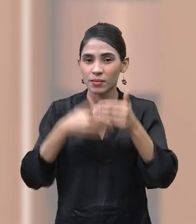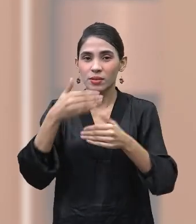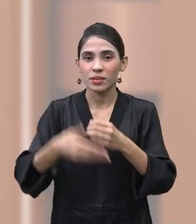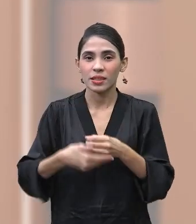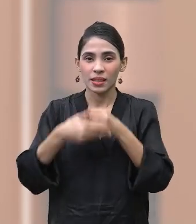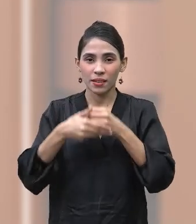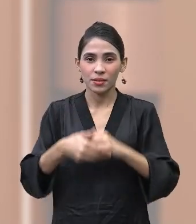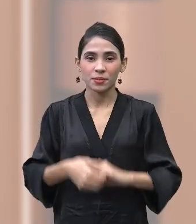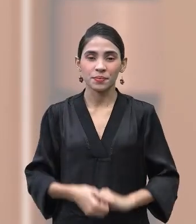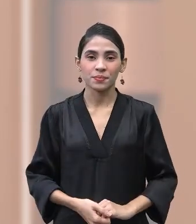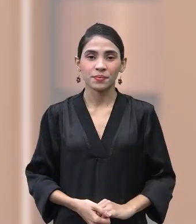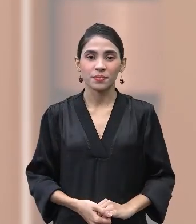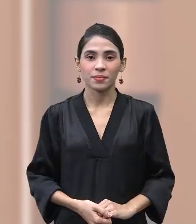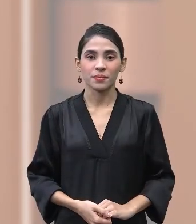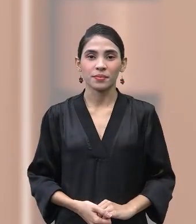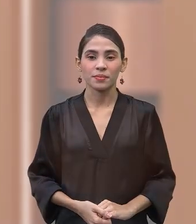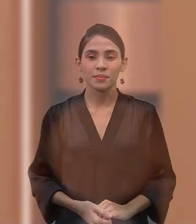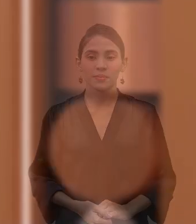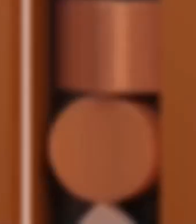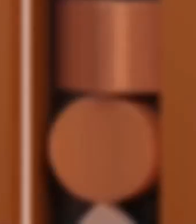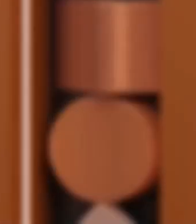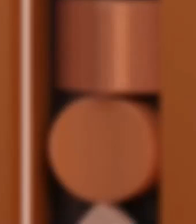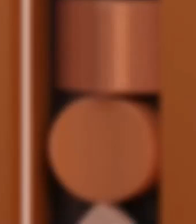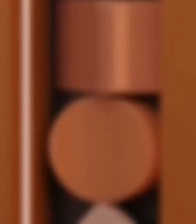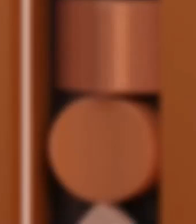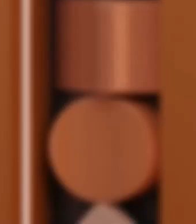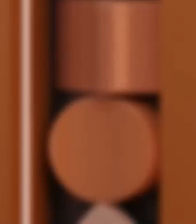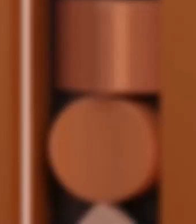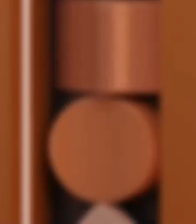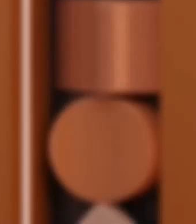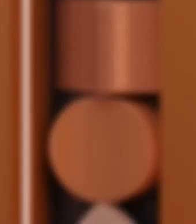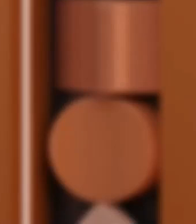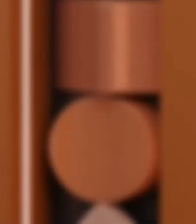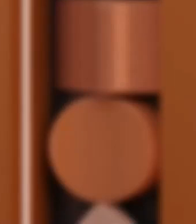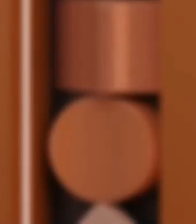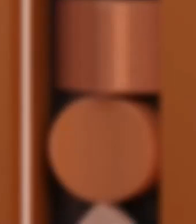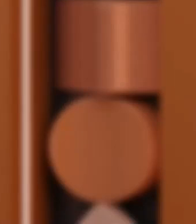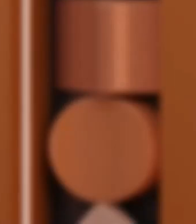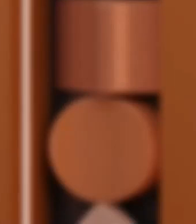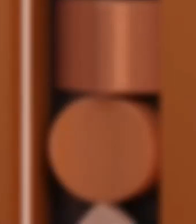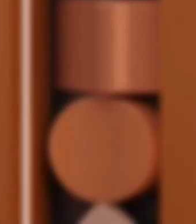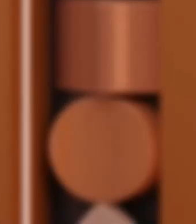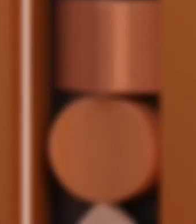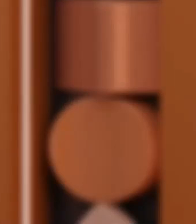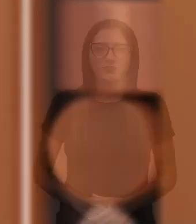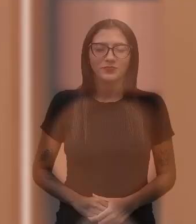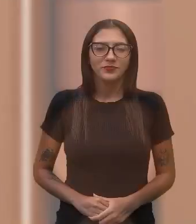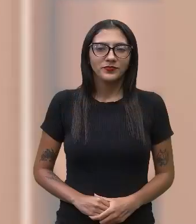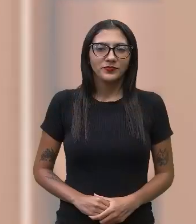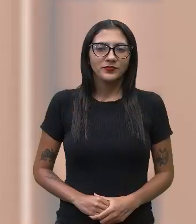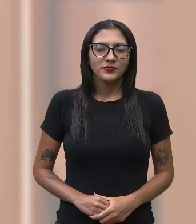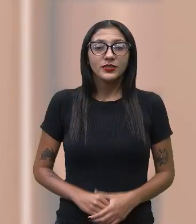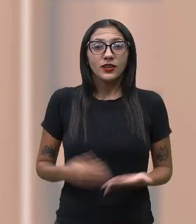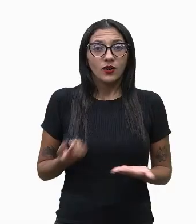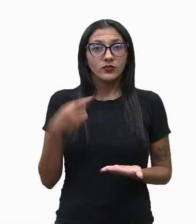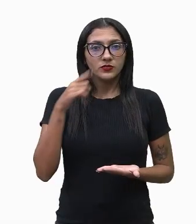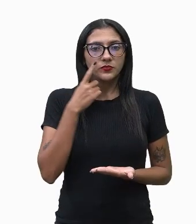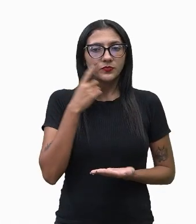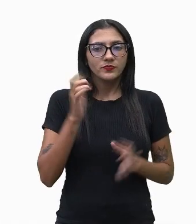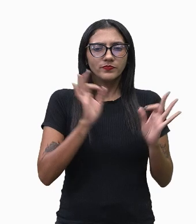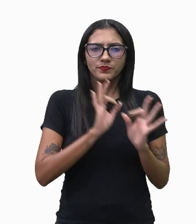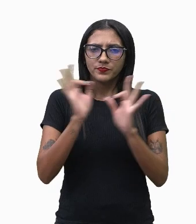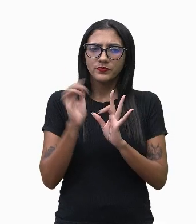desenvolvimento sustentável. Então, o desenvolvimento sustentável a gente traz aqui, né, mostrando na nossa cartela, que o